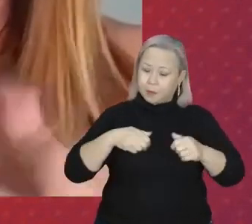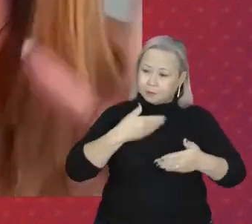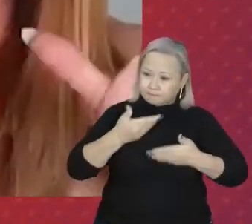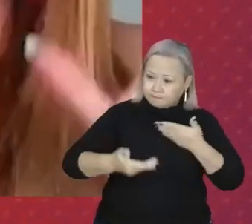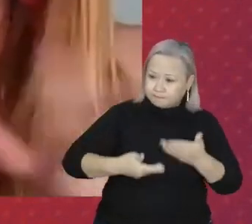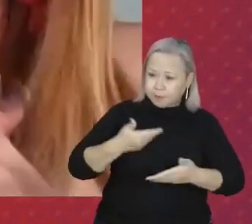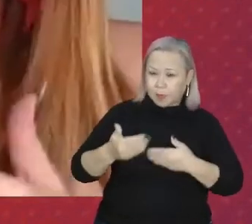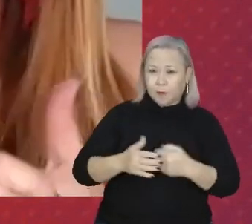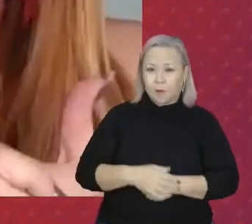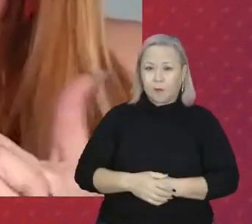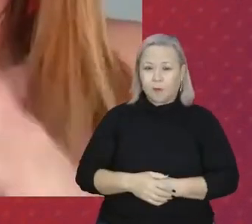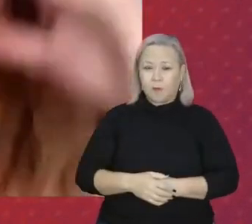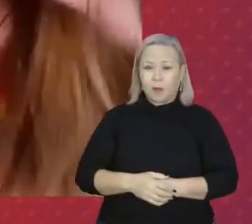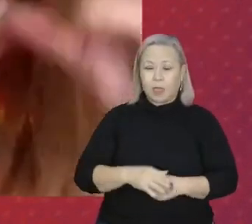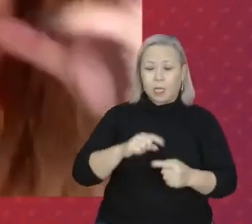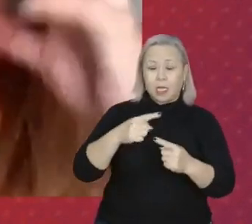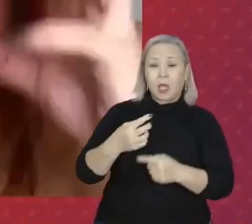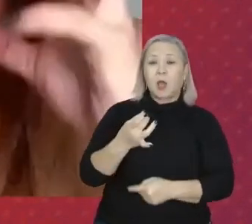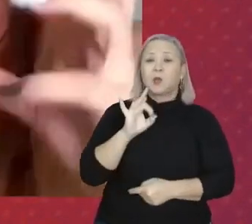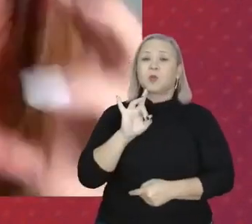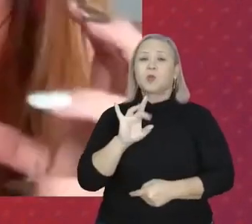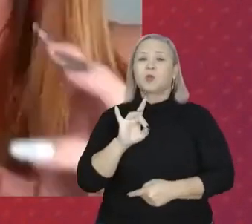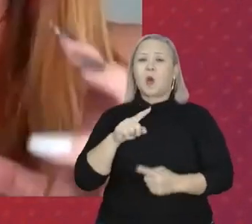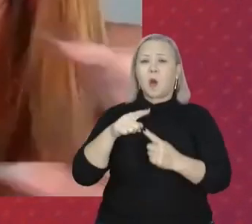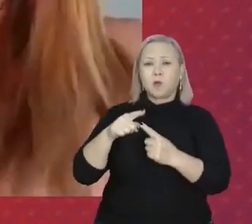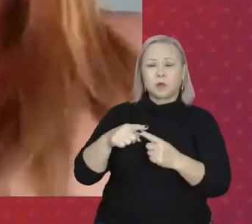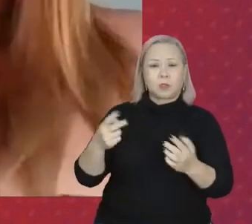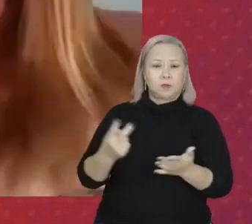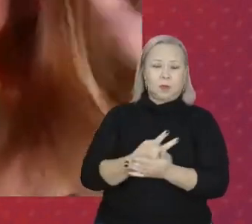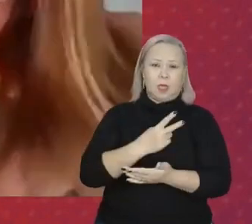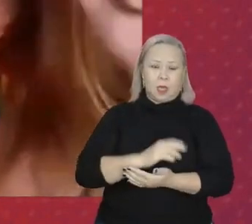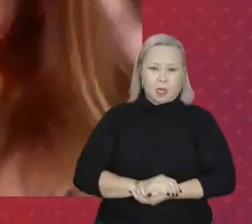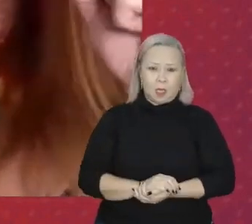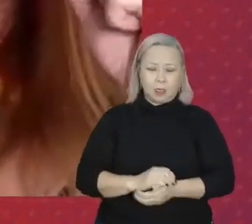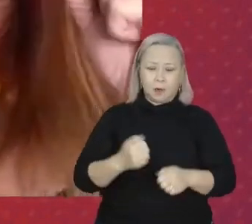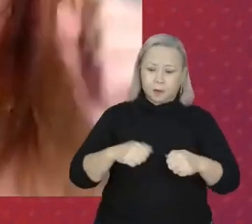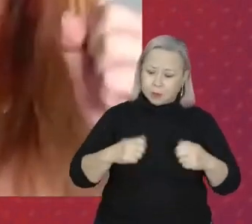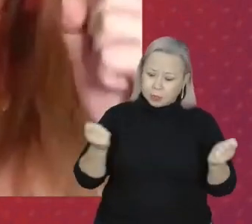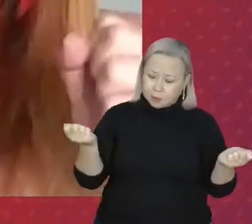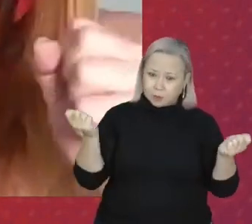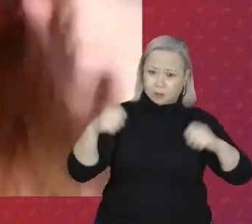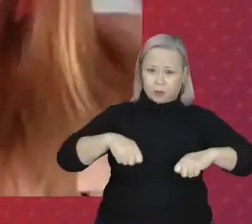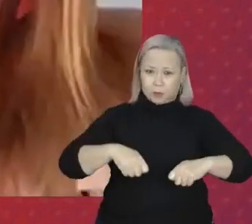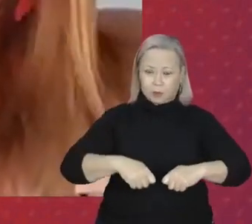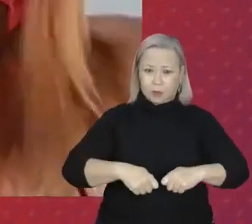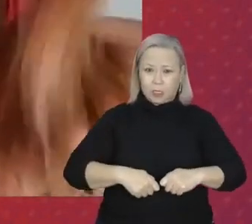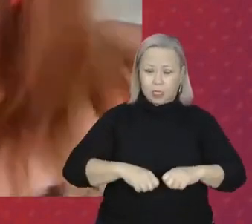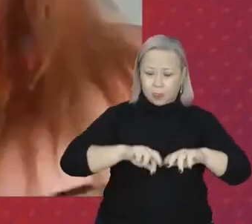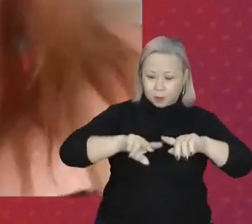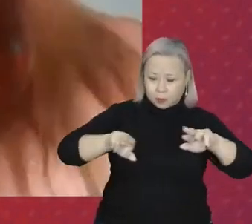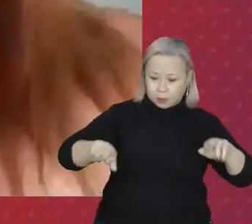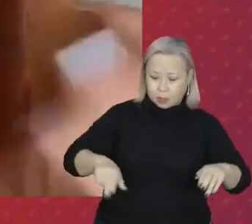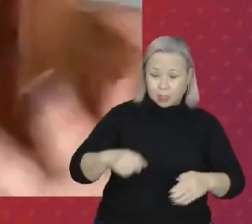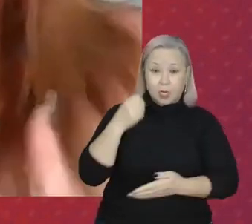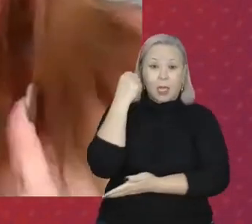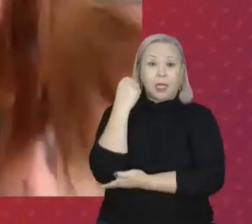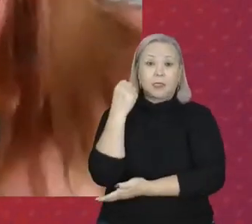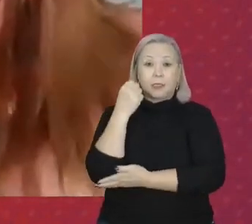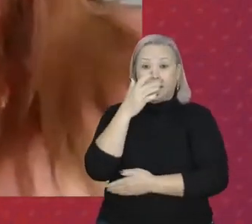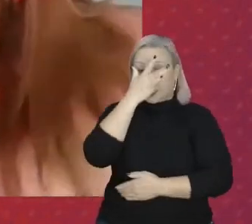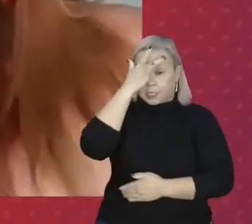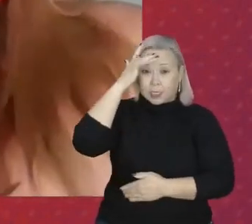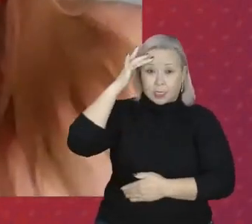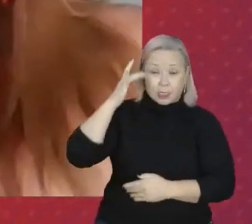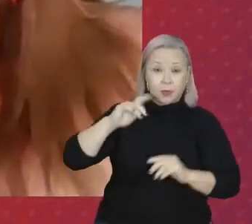bate-papo, a gente precisa também entender a potencialidade que esse chacoalhão que a existência de pessoas transgêneras tem